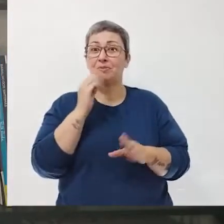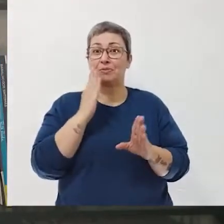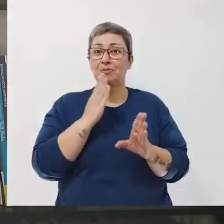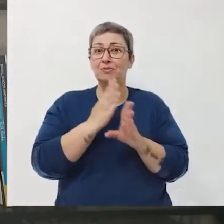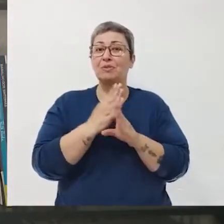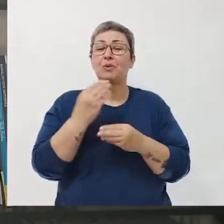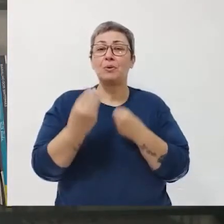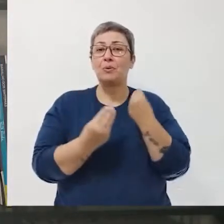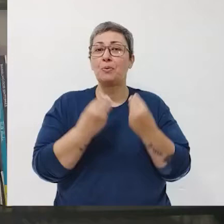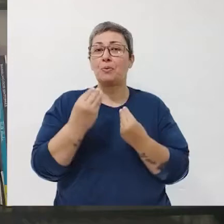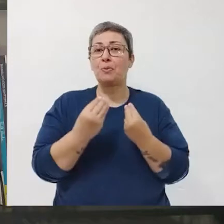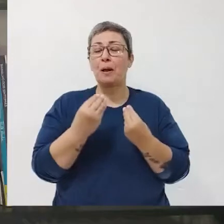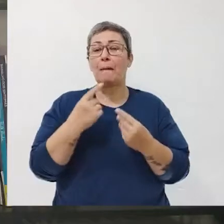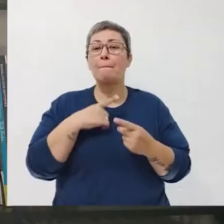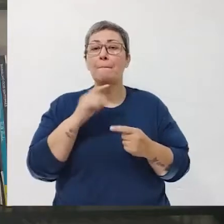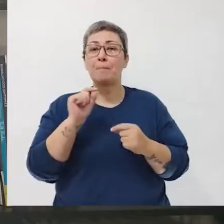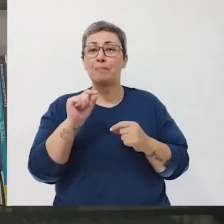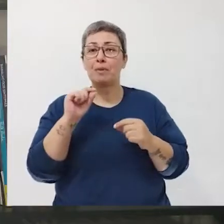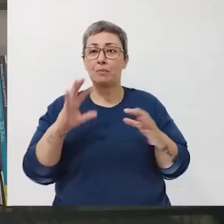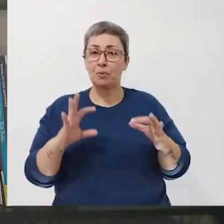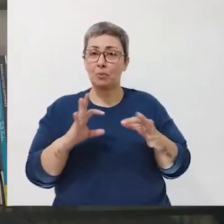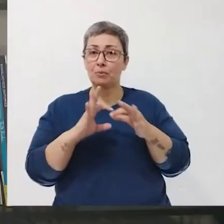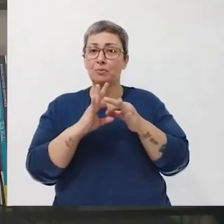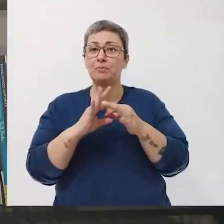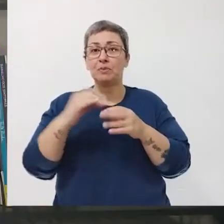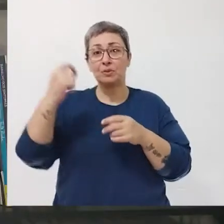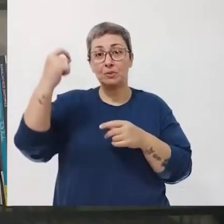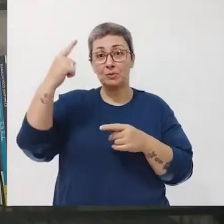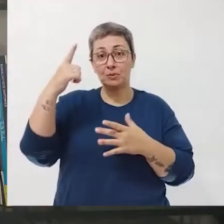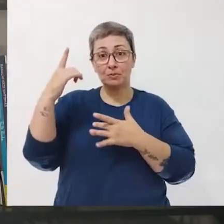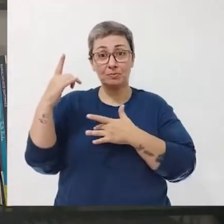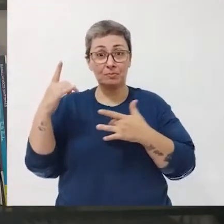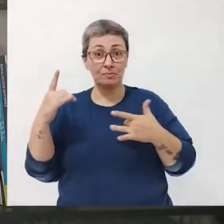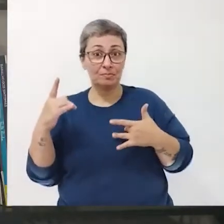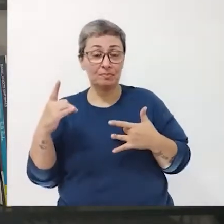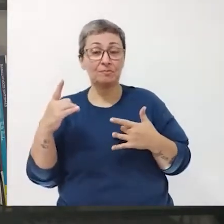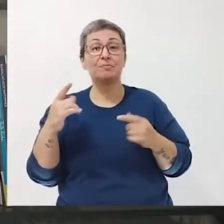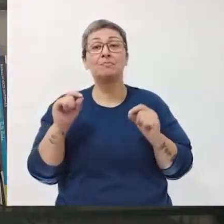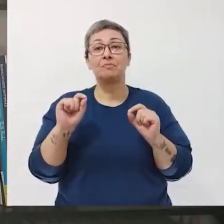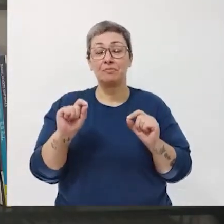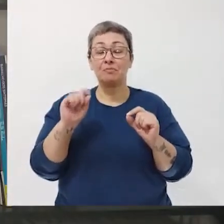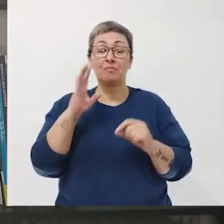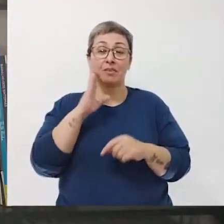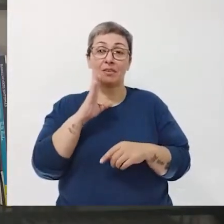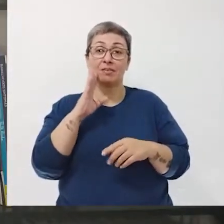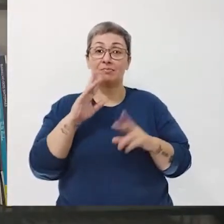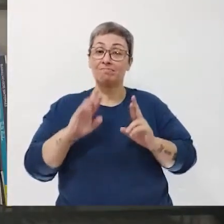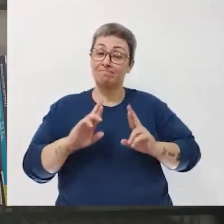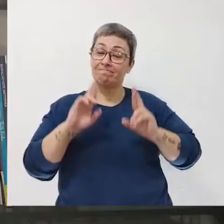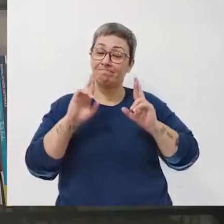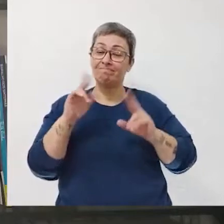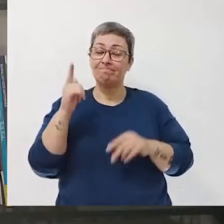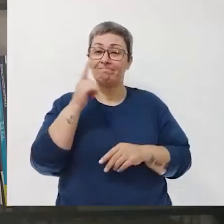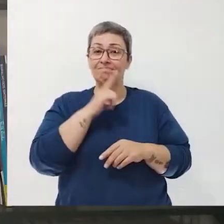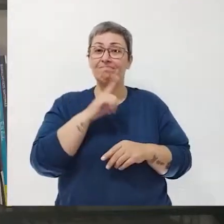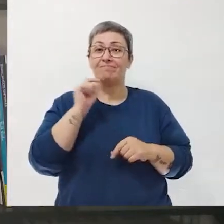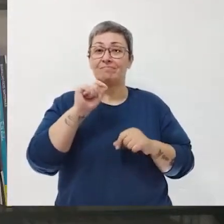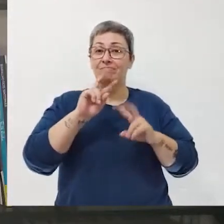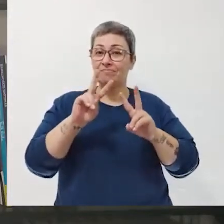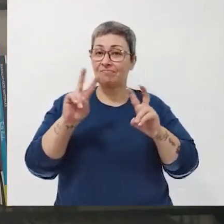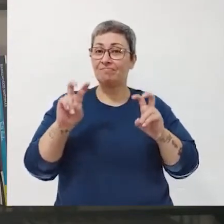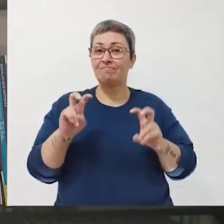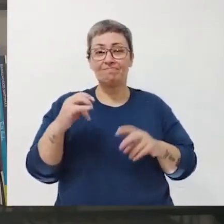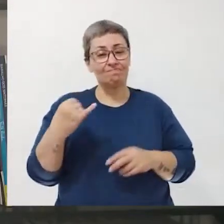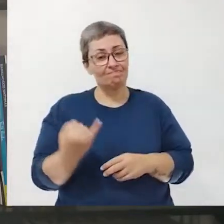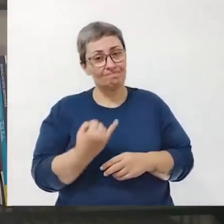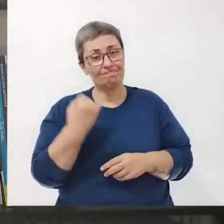descobrir como é que a gente pode, então, aliar o sol à saúde? Legal, espero que vocês tenham conseguido. Esse é um assunto